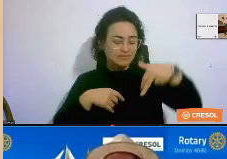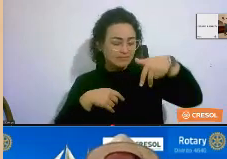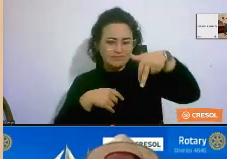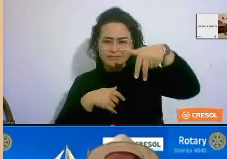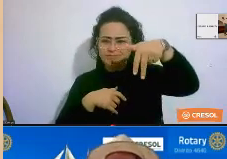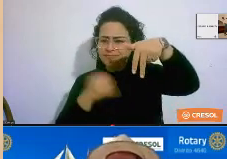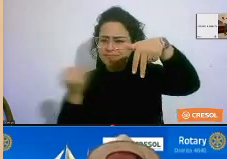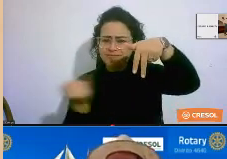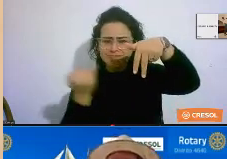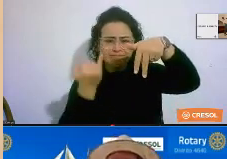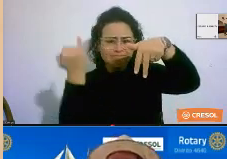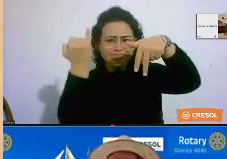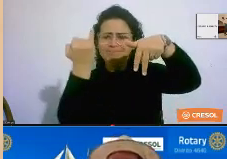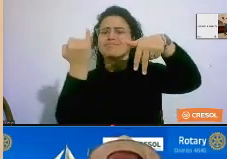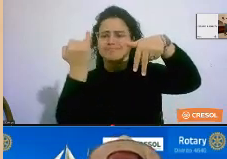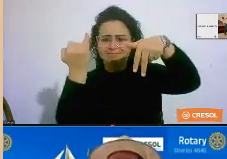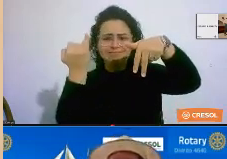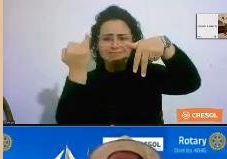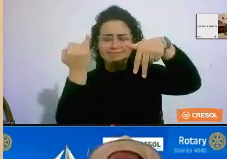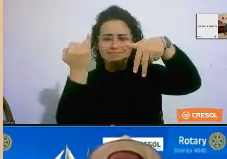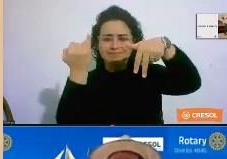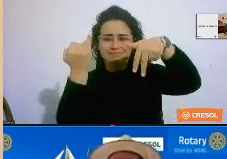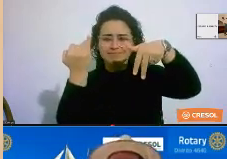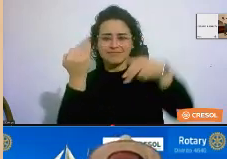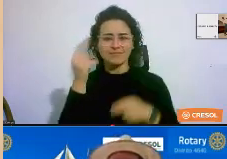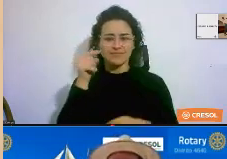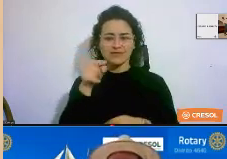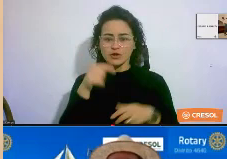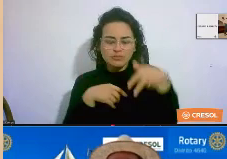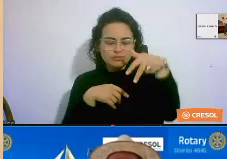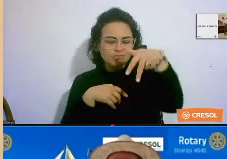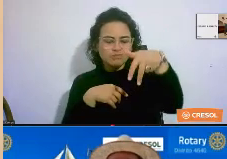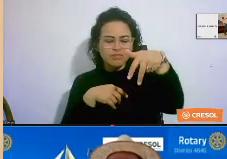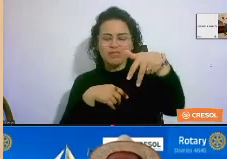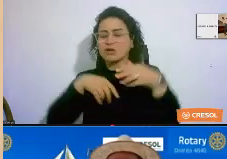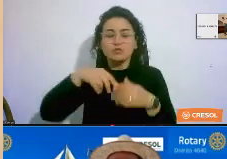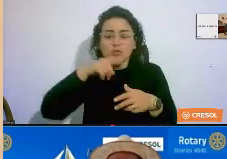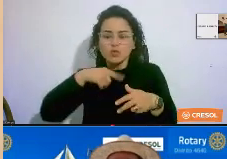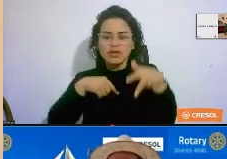hora que aconteceu isso, eu estava imóvel, não podia mexer.